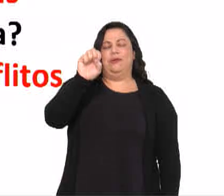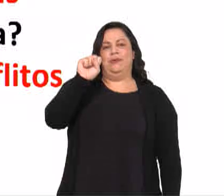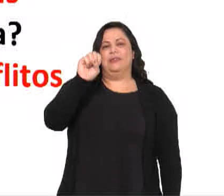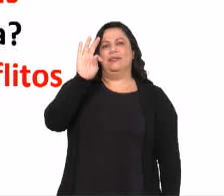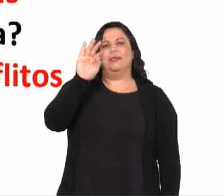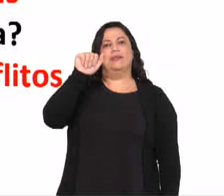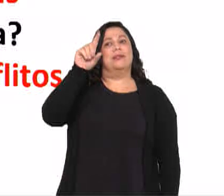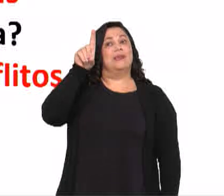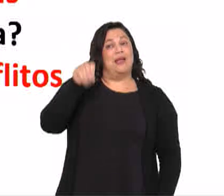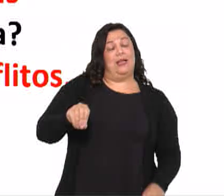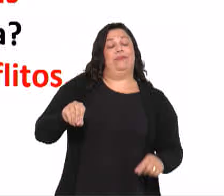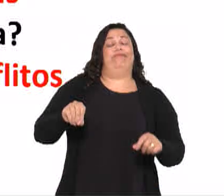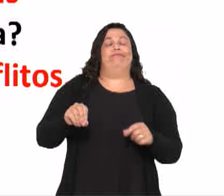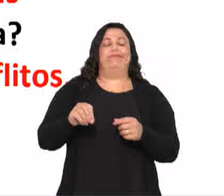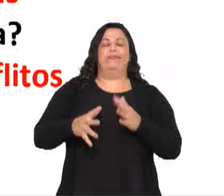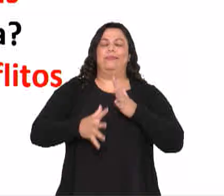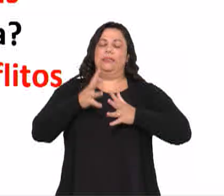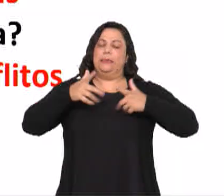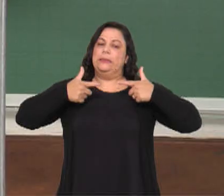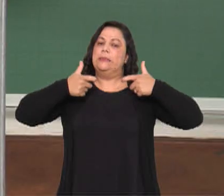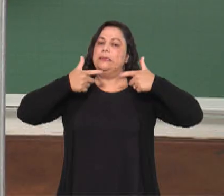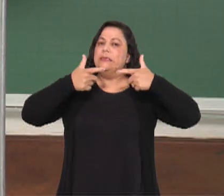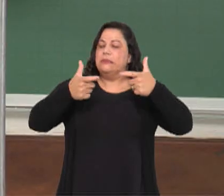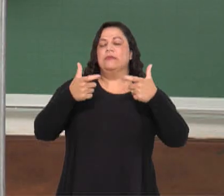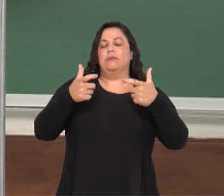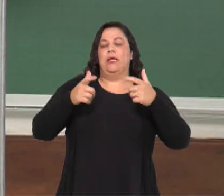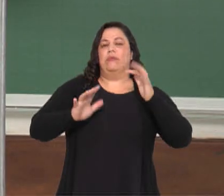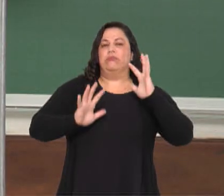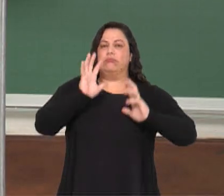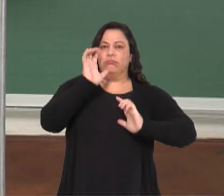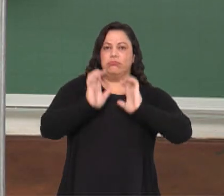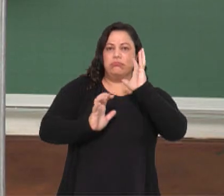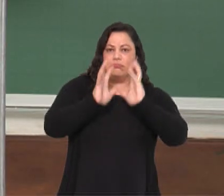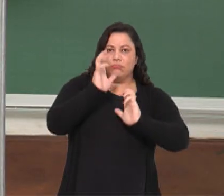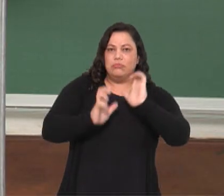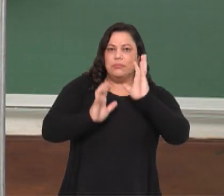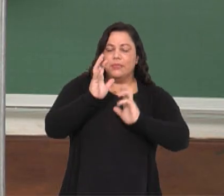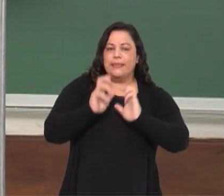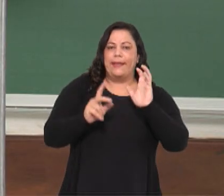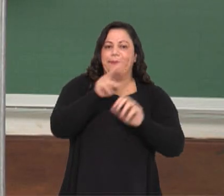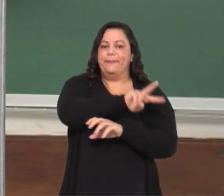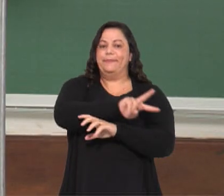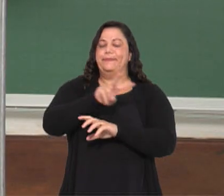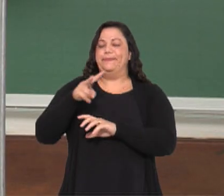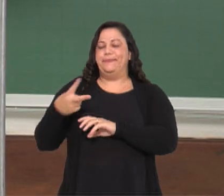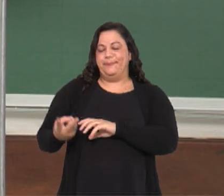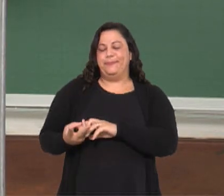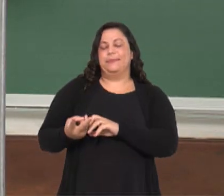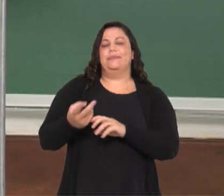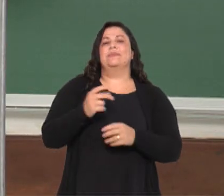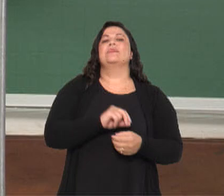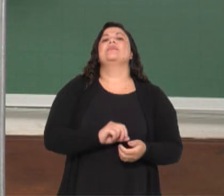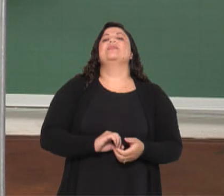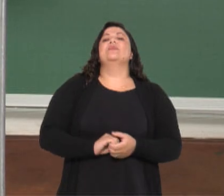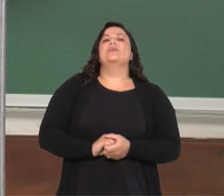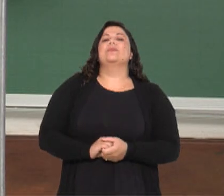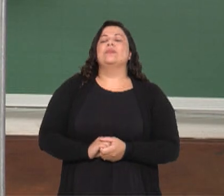e aí gerou um certo conflito ali. Entre um dos fatores foi a ocupação do sul do Paraná,